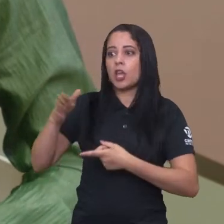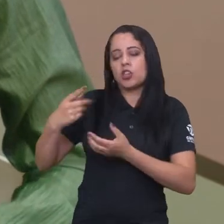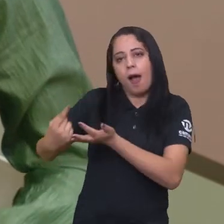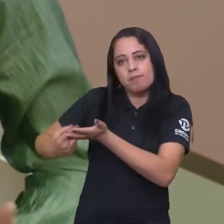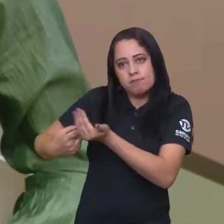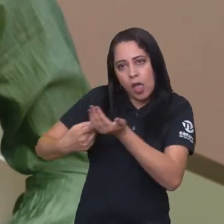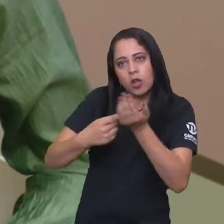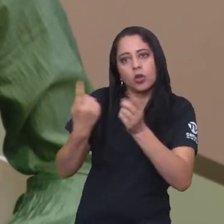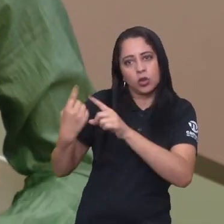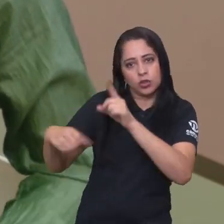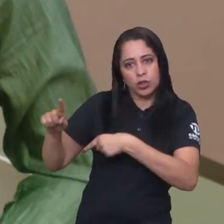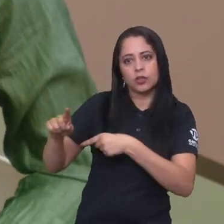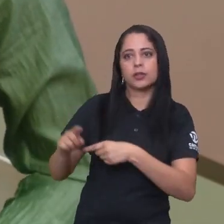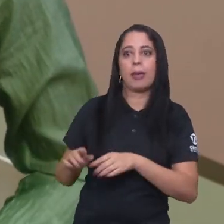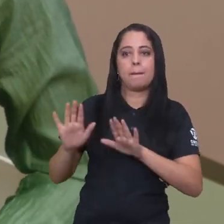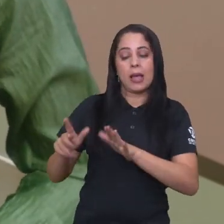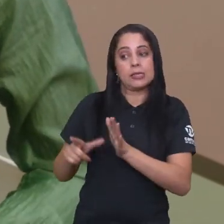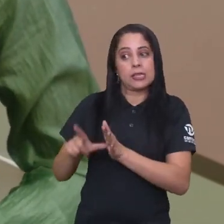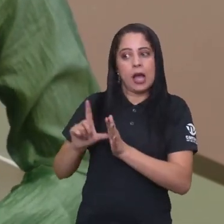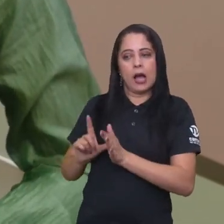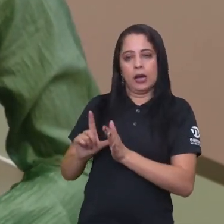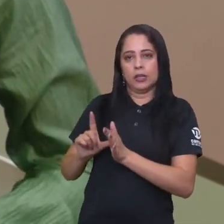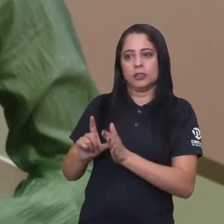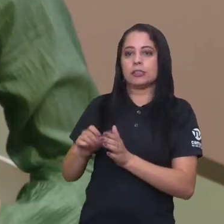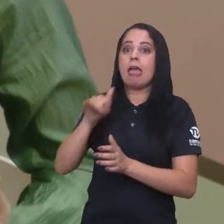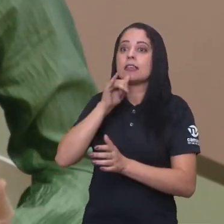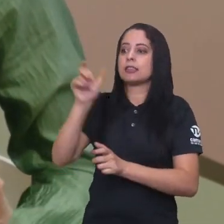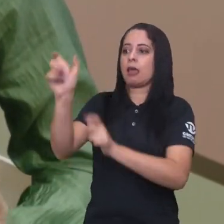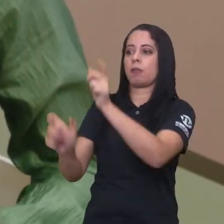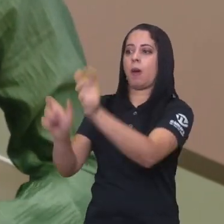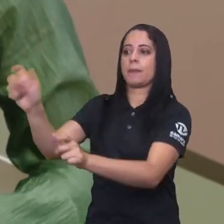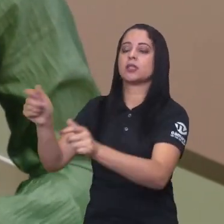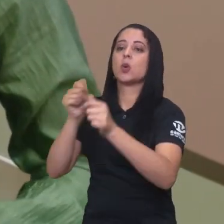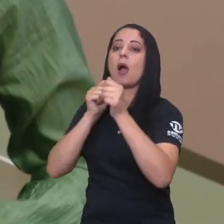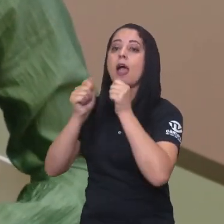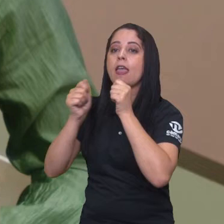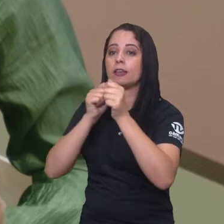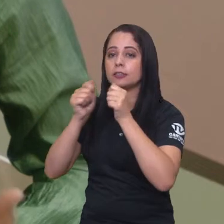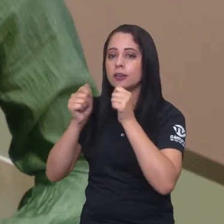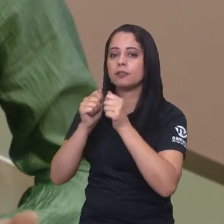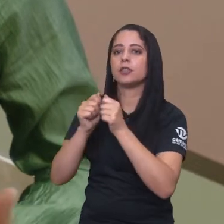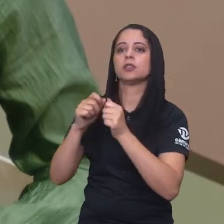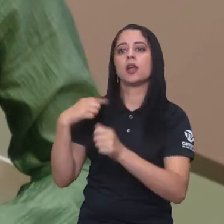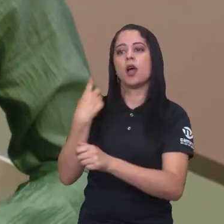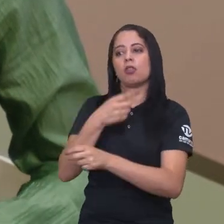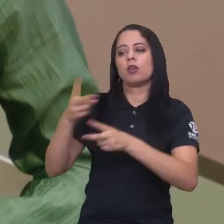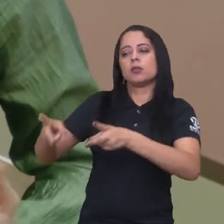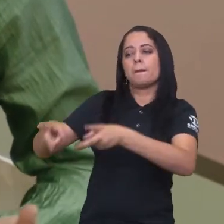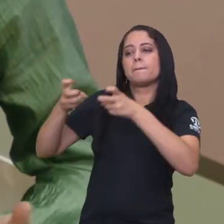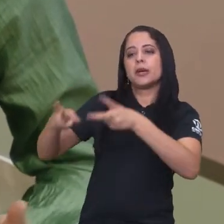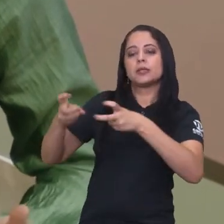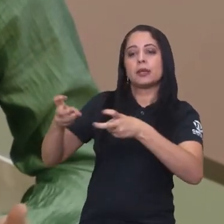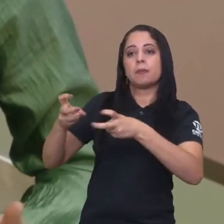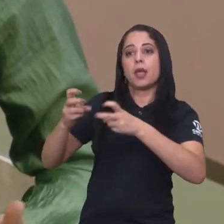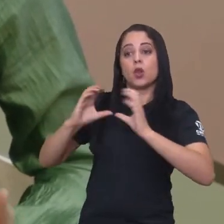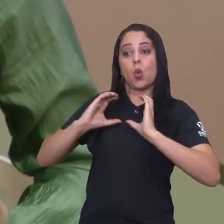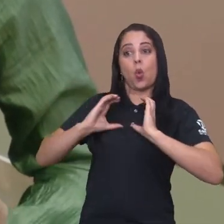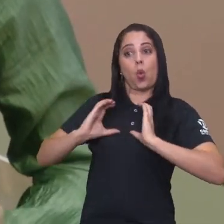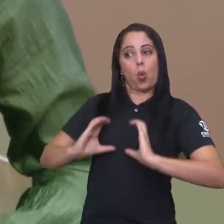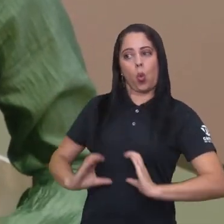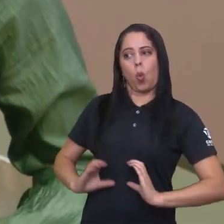muita tecnologia que a gente tem, eu falo que a gente fazer os testes, né, de análise de perfil comportamental, a gente olhar as skills, né, as